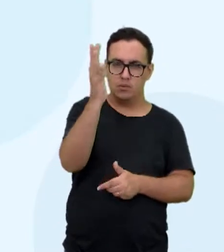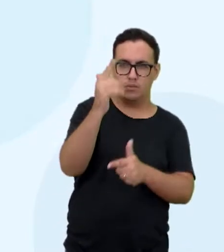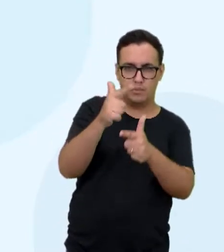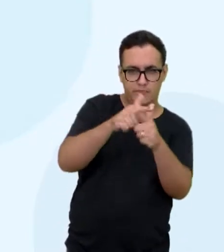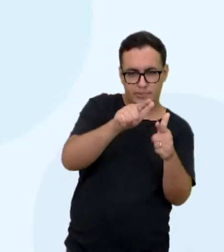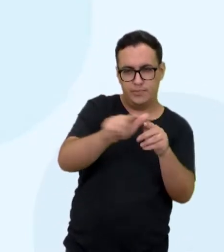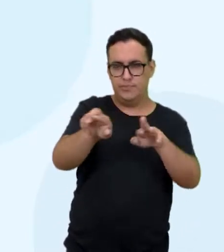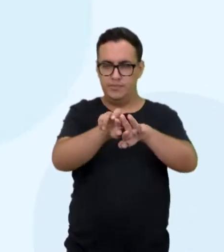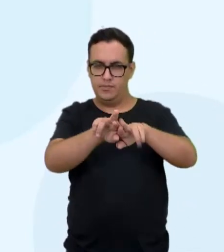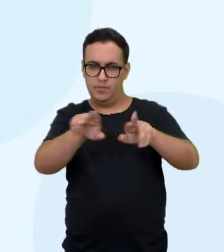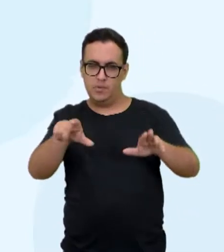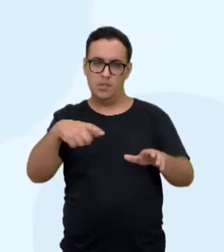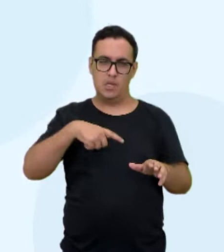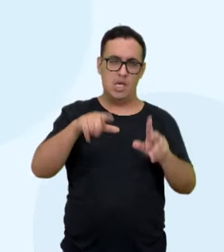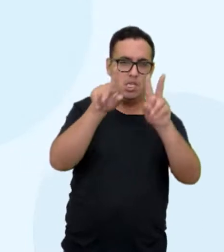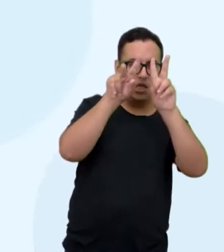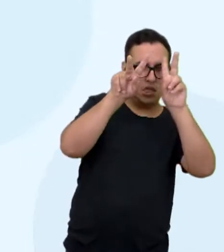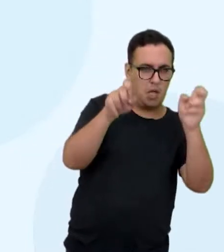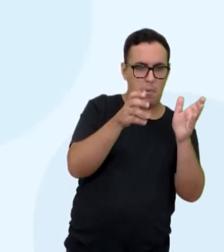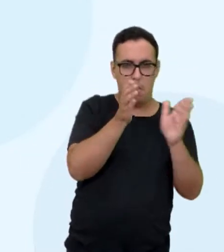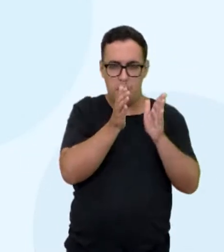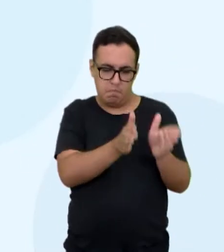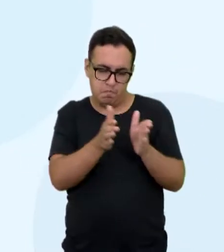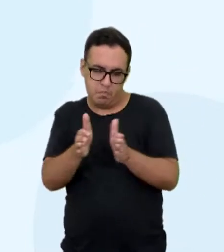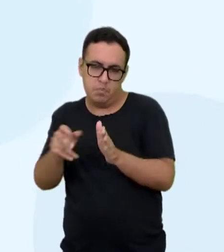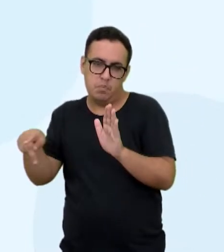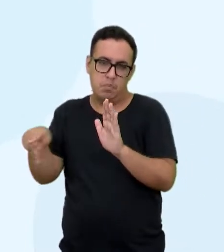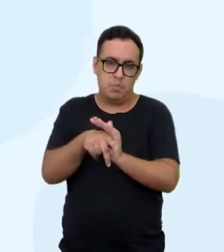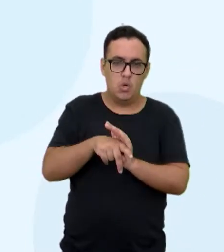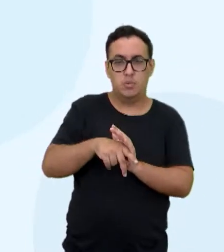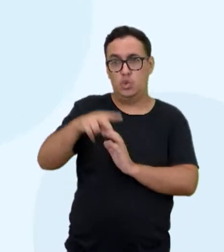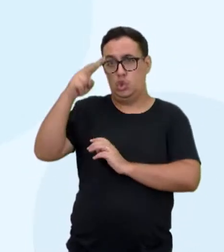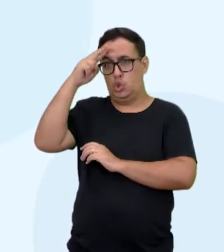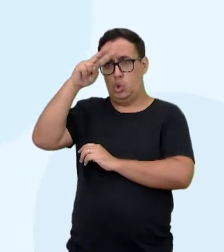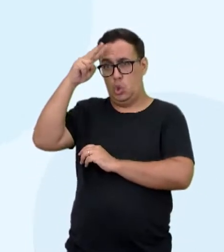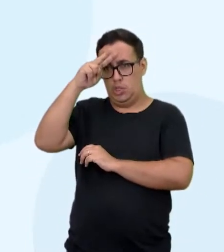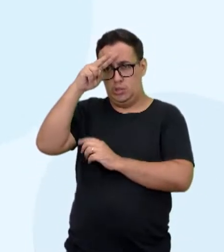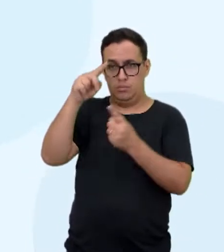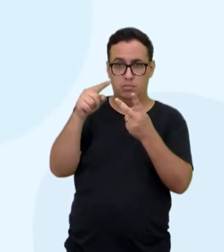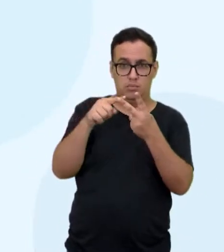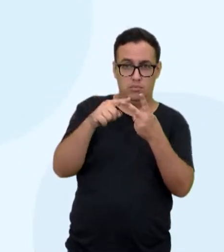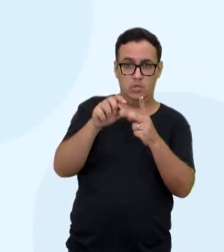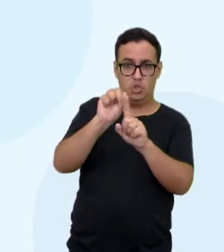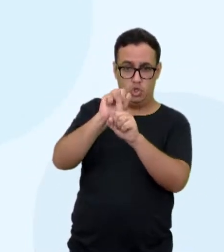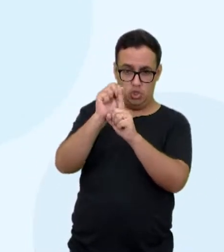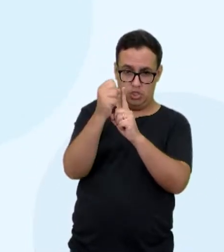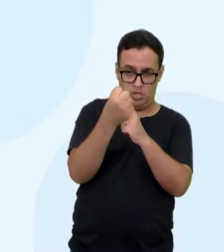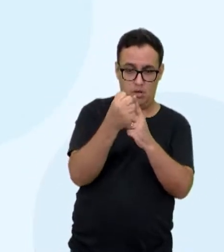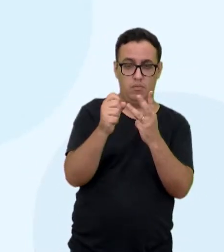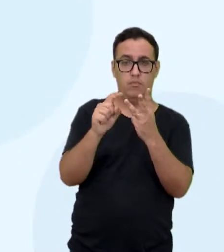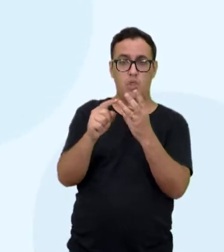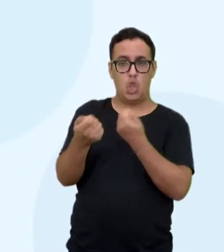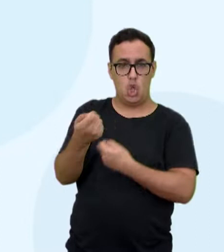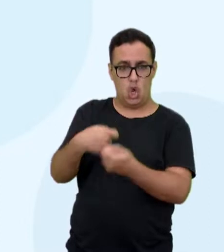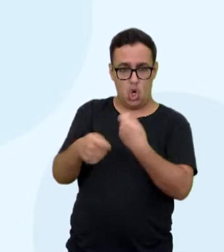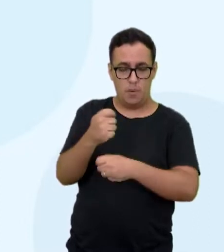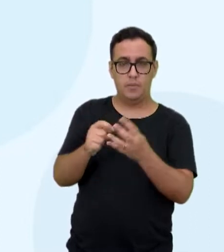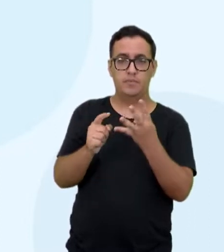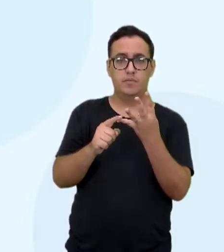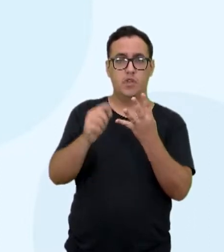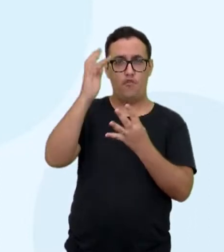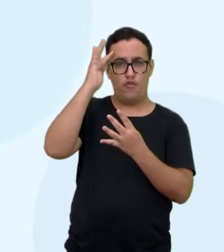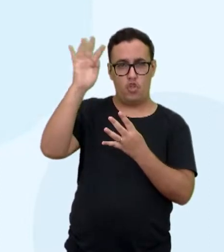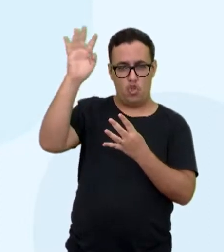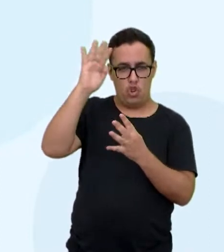situações-problema envolvendo temas e processos de natureza histórica, social,